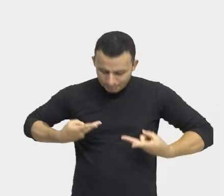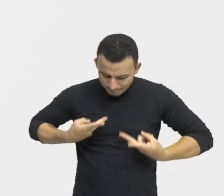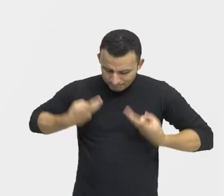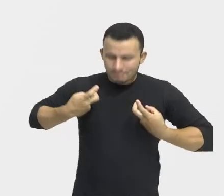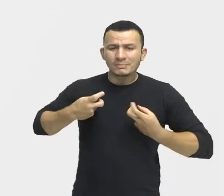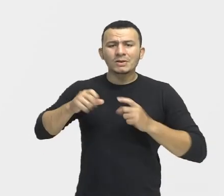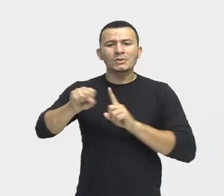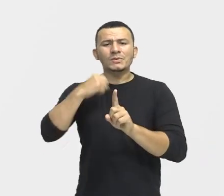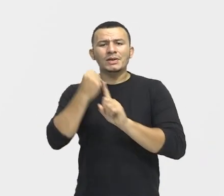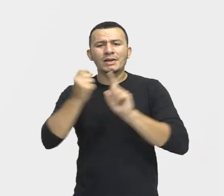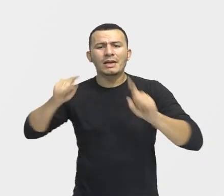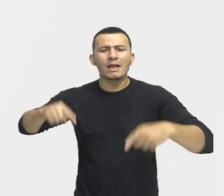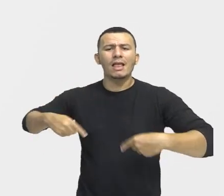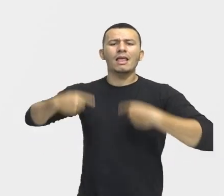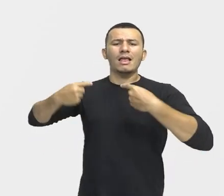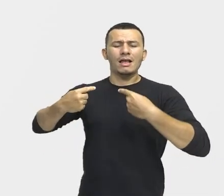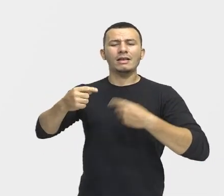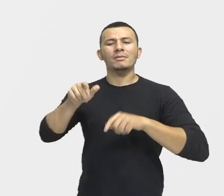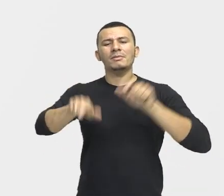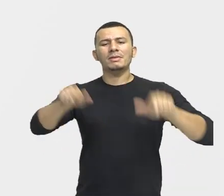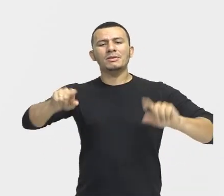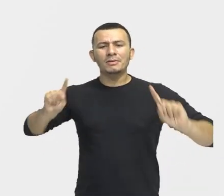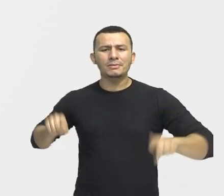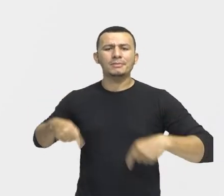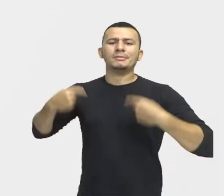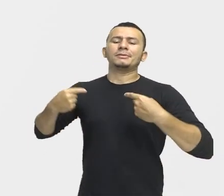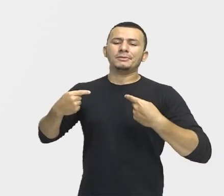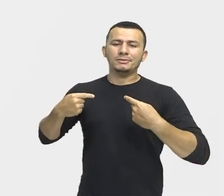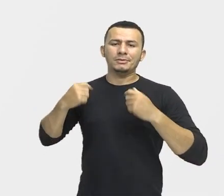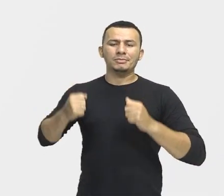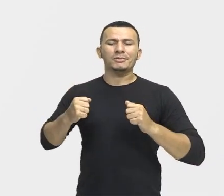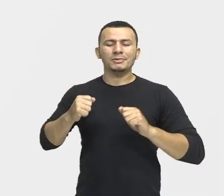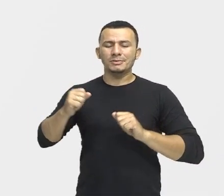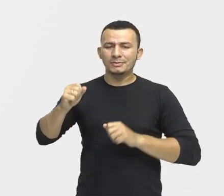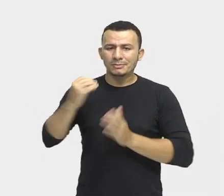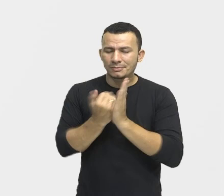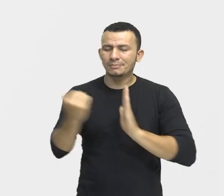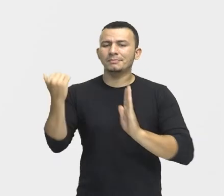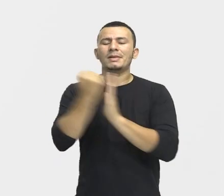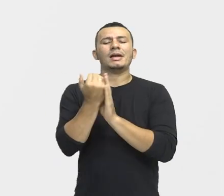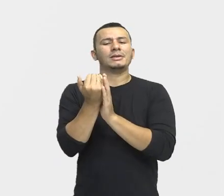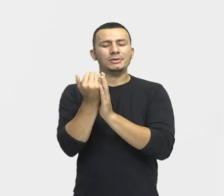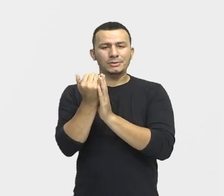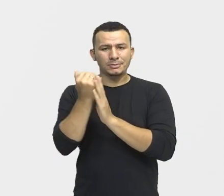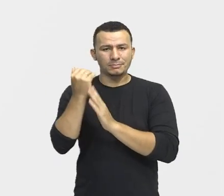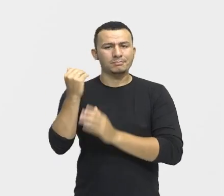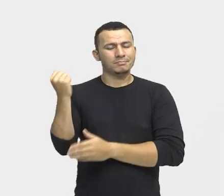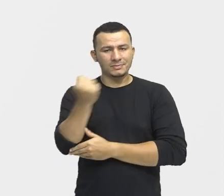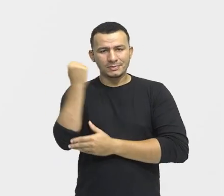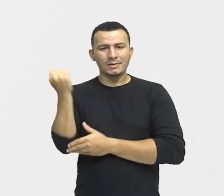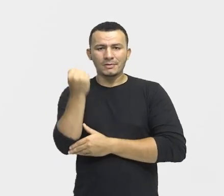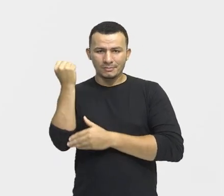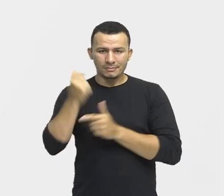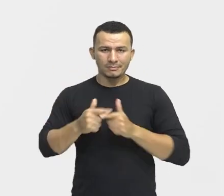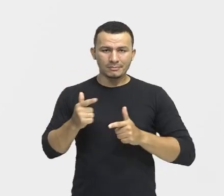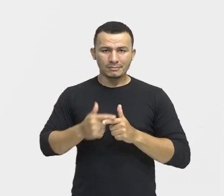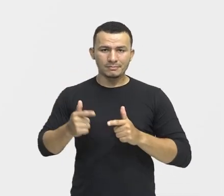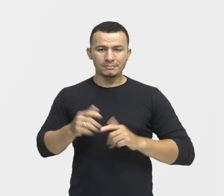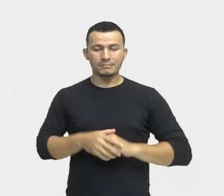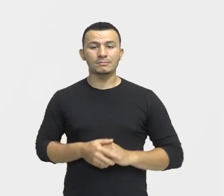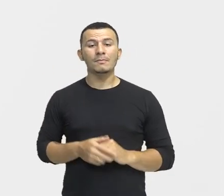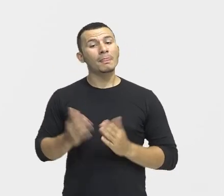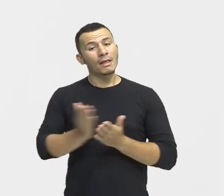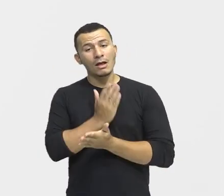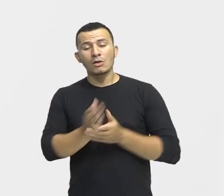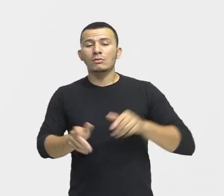pela sociedade, pelas outras pessoas, e isso só faz agravar ainda mais o problema dele, certo? Geralmente, os